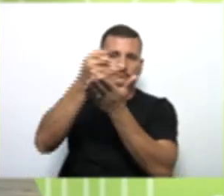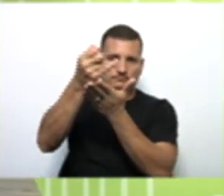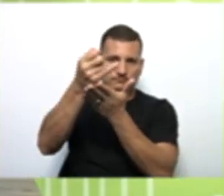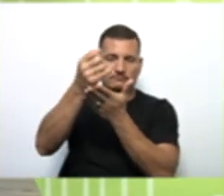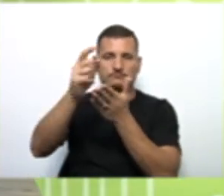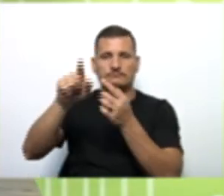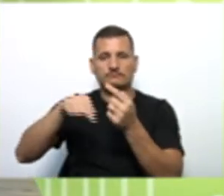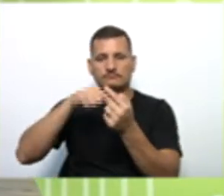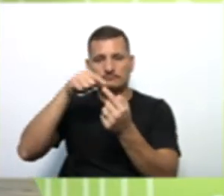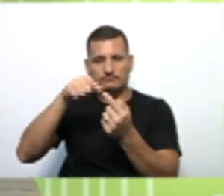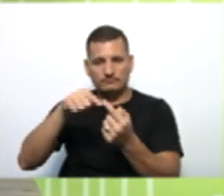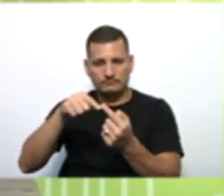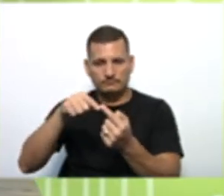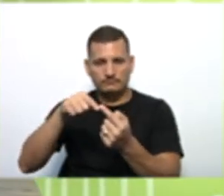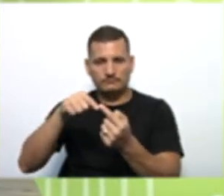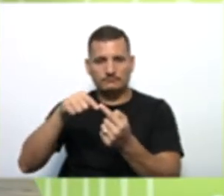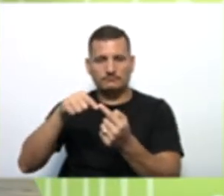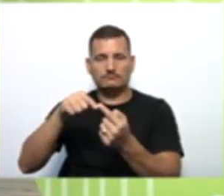objetivo,